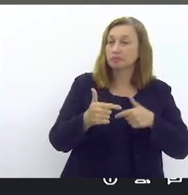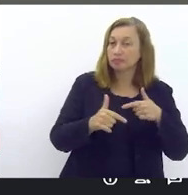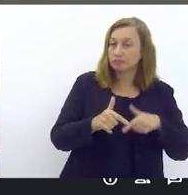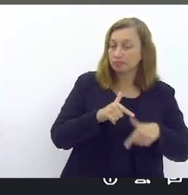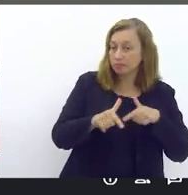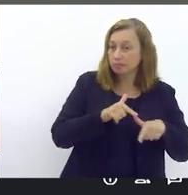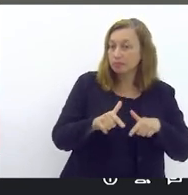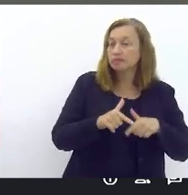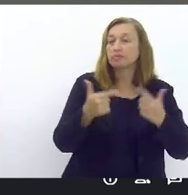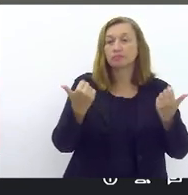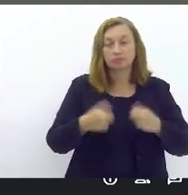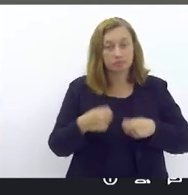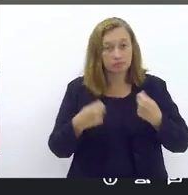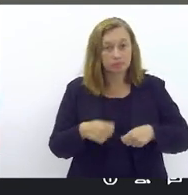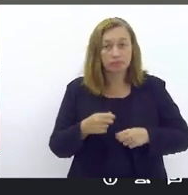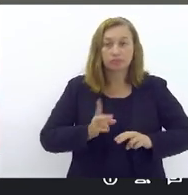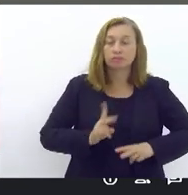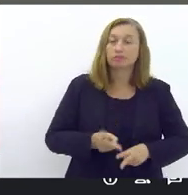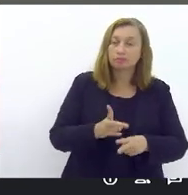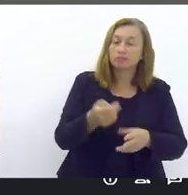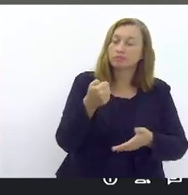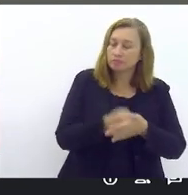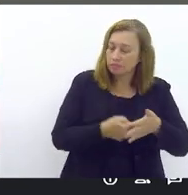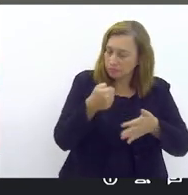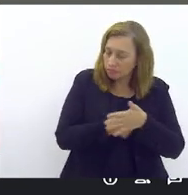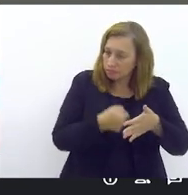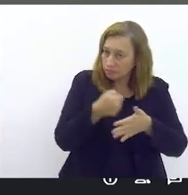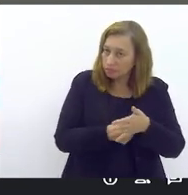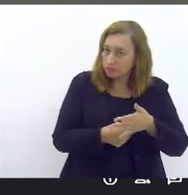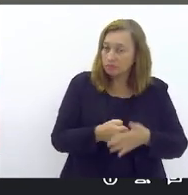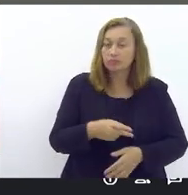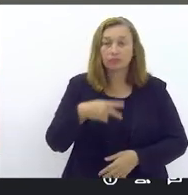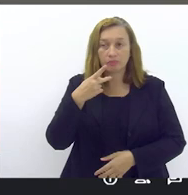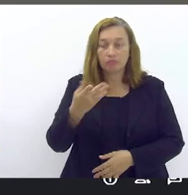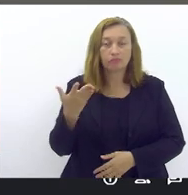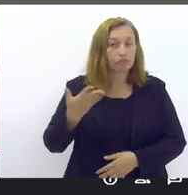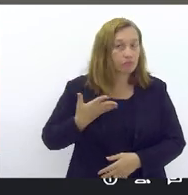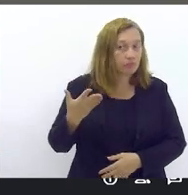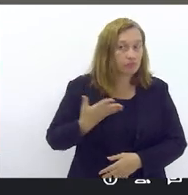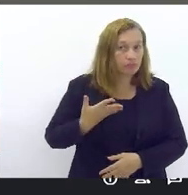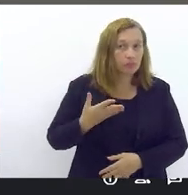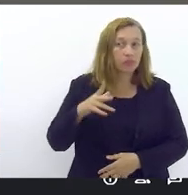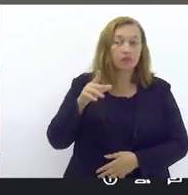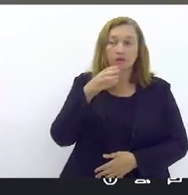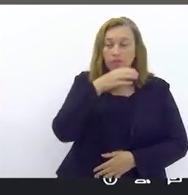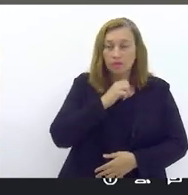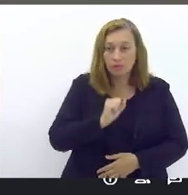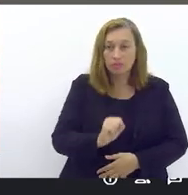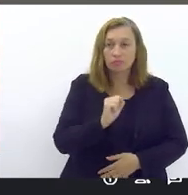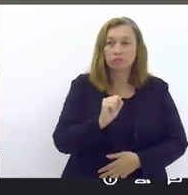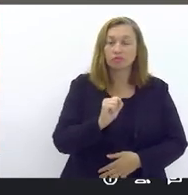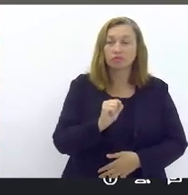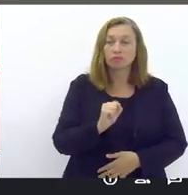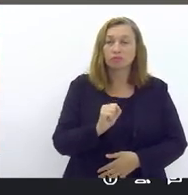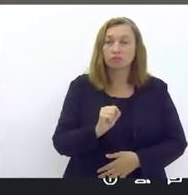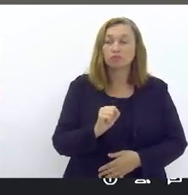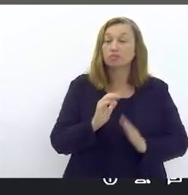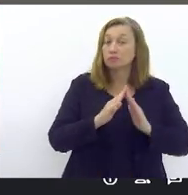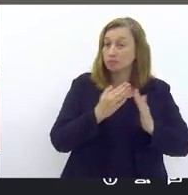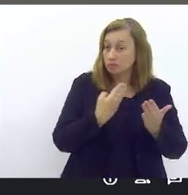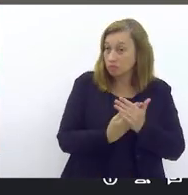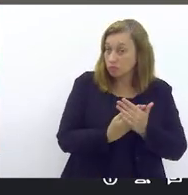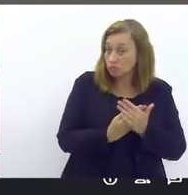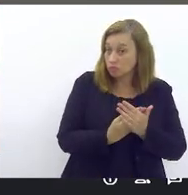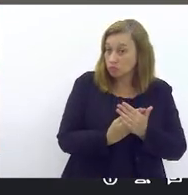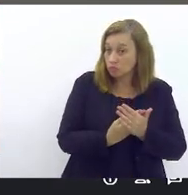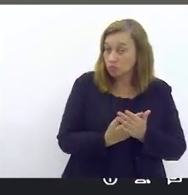é necessário que a gente continue na luta, como diz o nosso amigo Paulo Freire. Né? A escola tem que